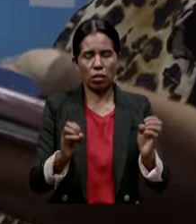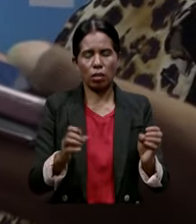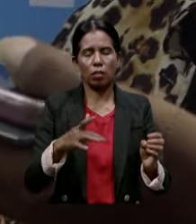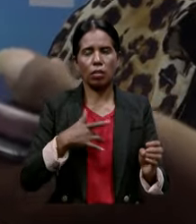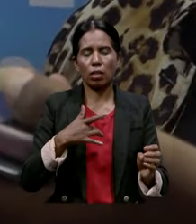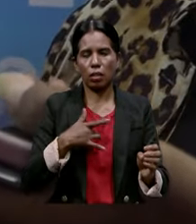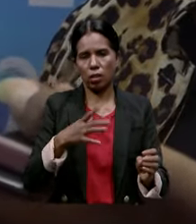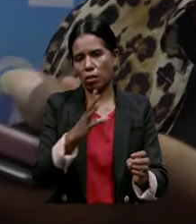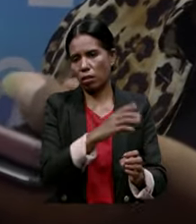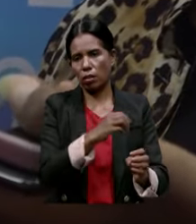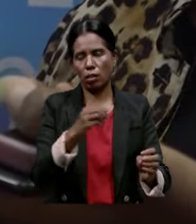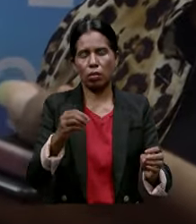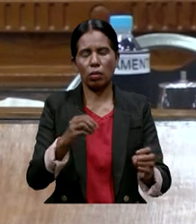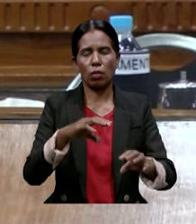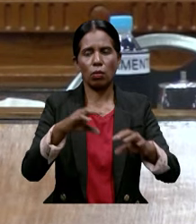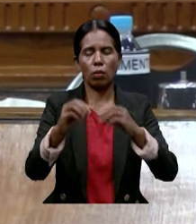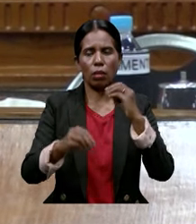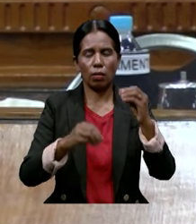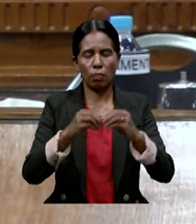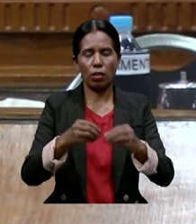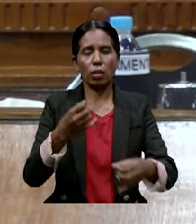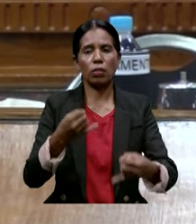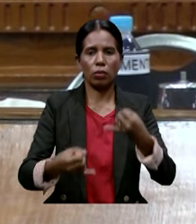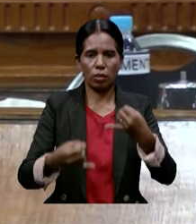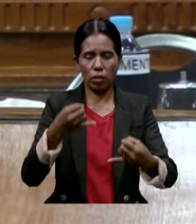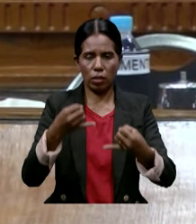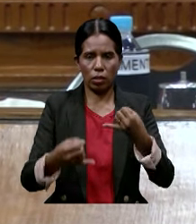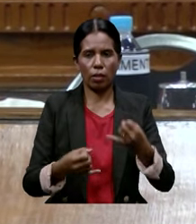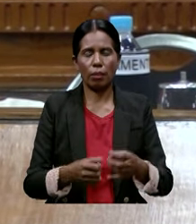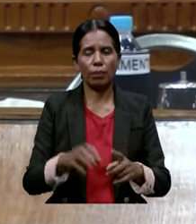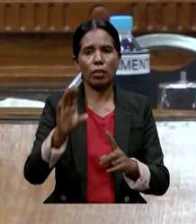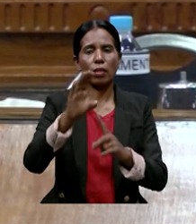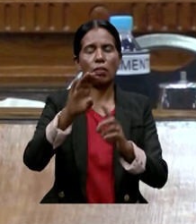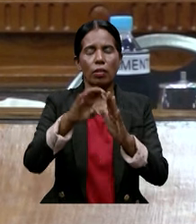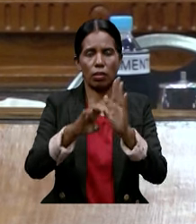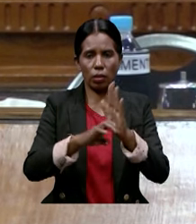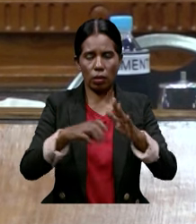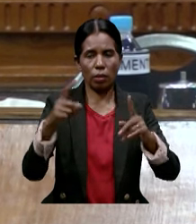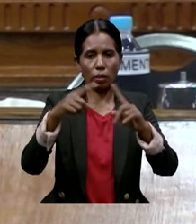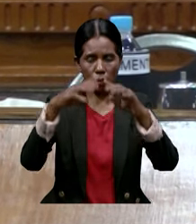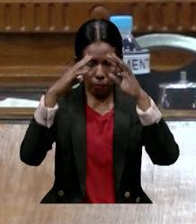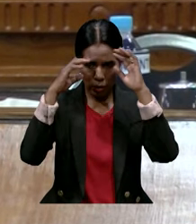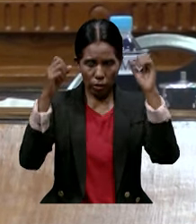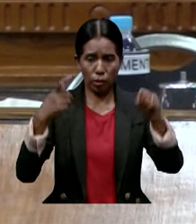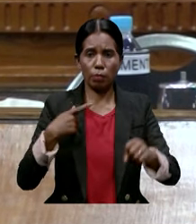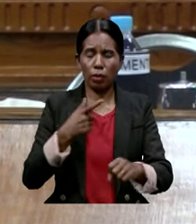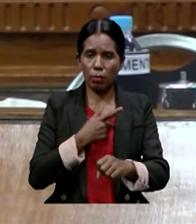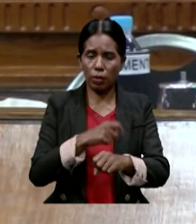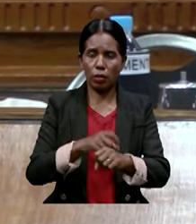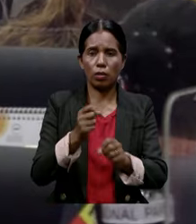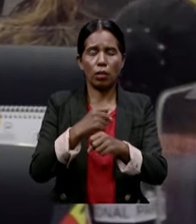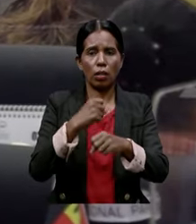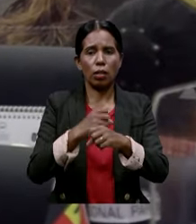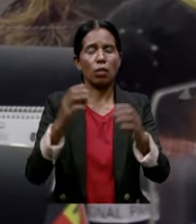entusiasmado e tenha setor justiça. Se fecharam os propõe para o presidente do Parlamento Nacional, atual o diálogo, ou bancar